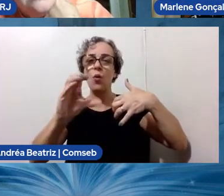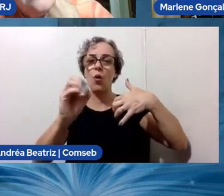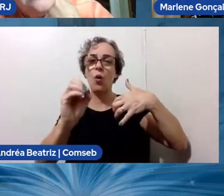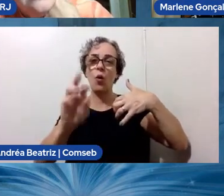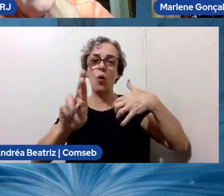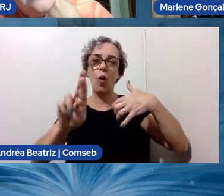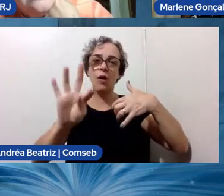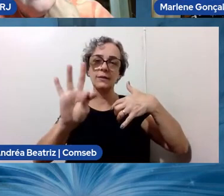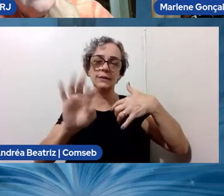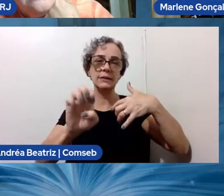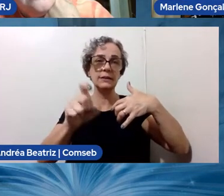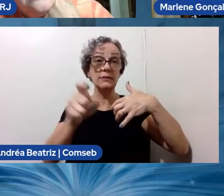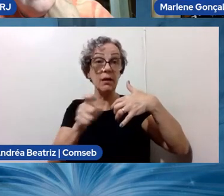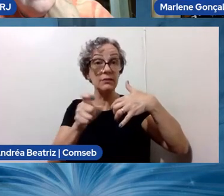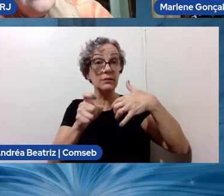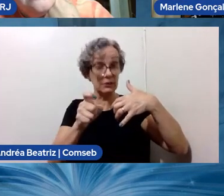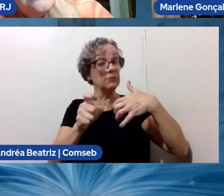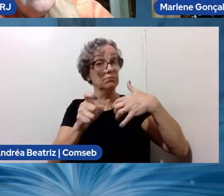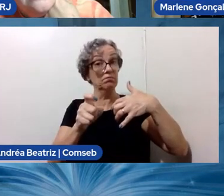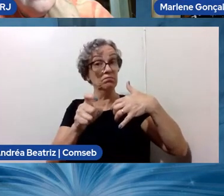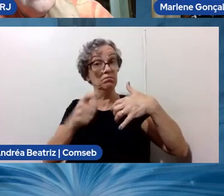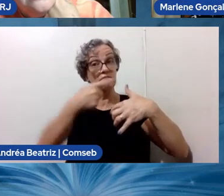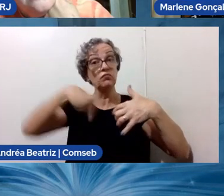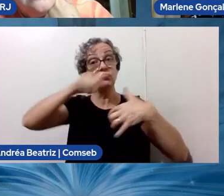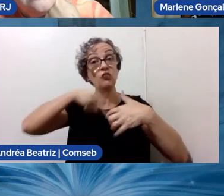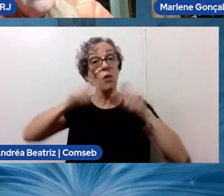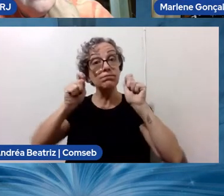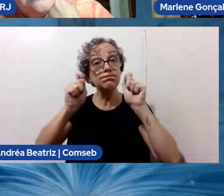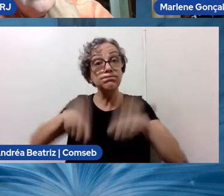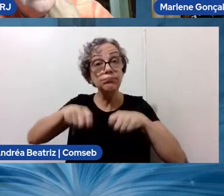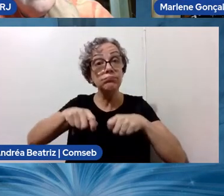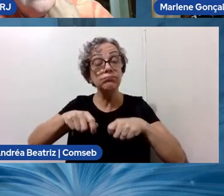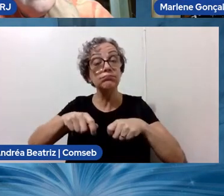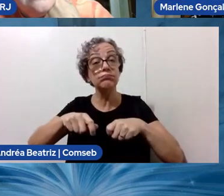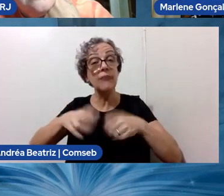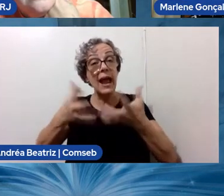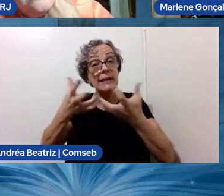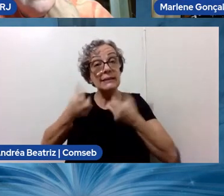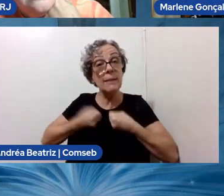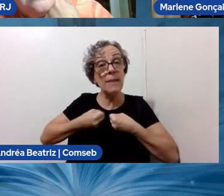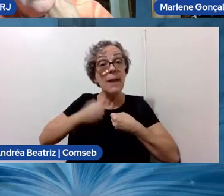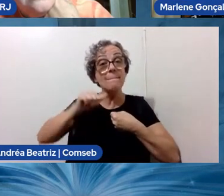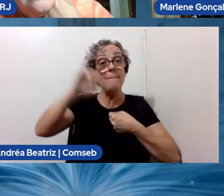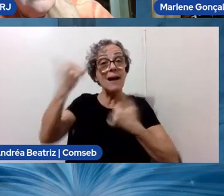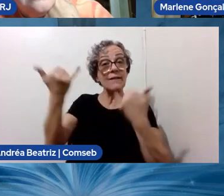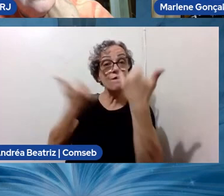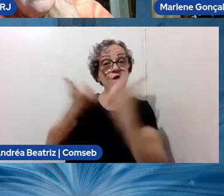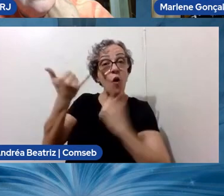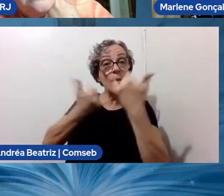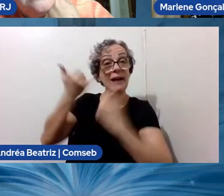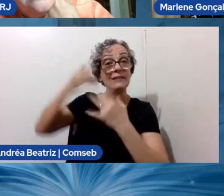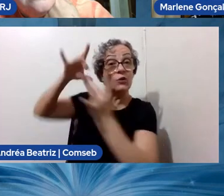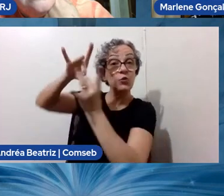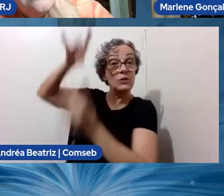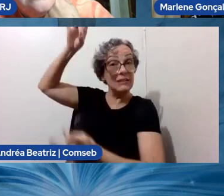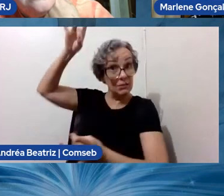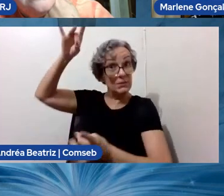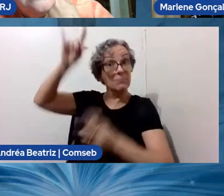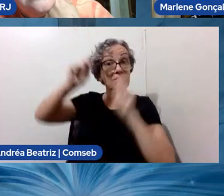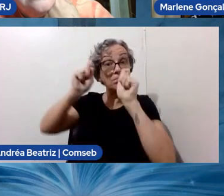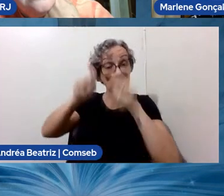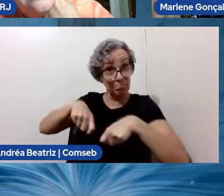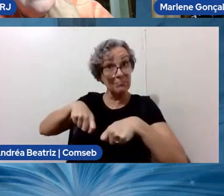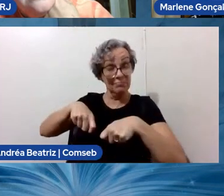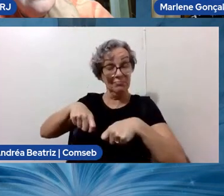desenvolver mais capacidades, mais habilidade para receber também mais informações espirituais e mais